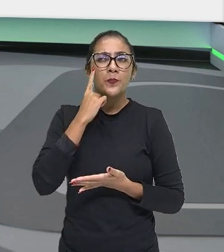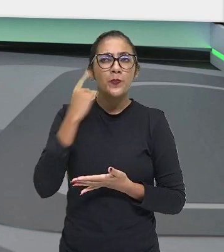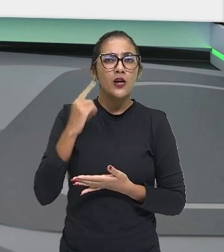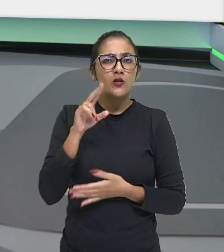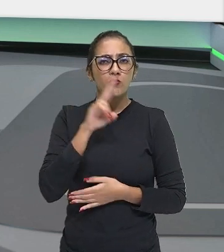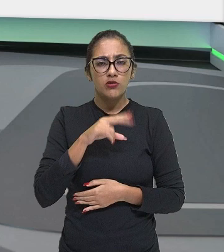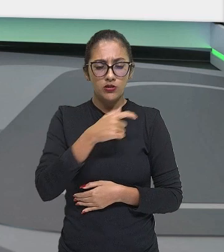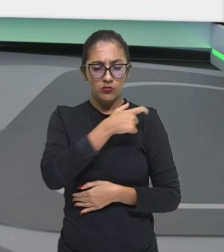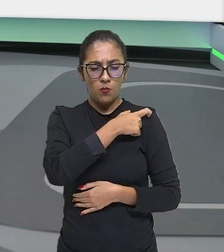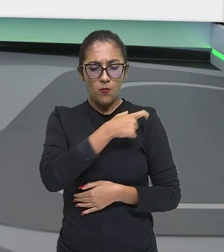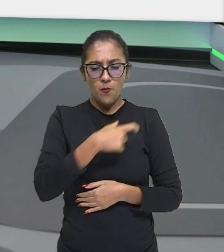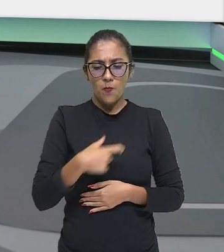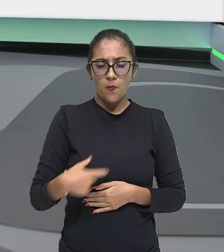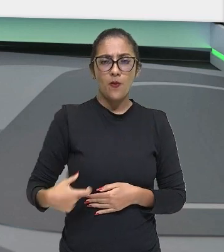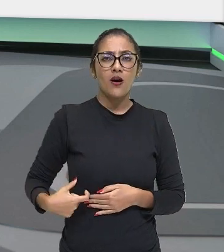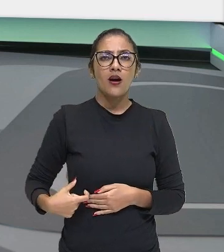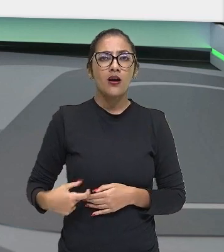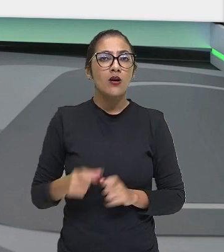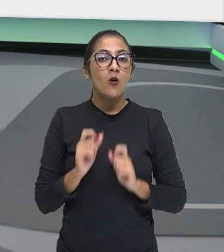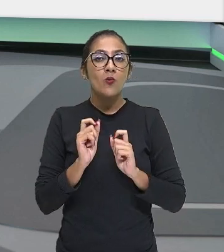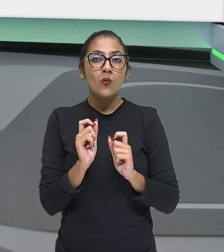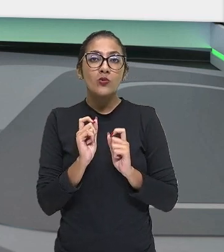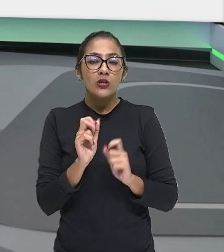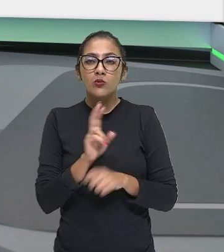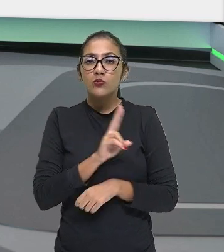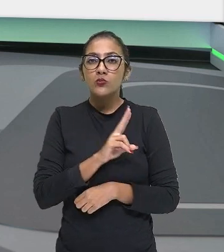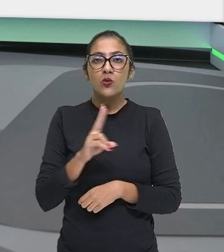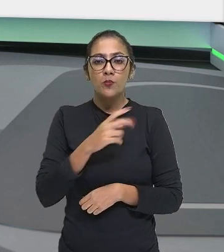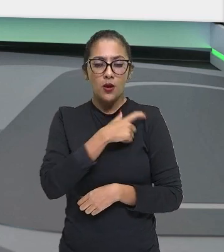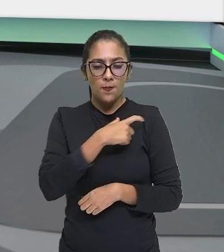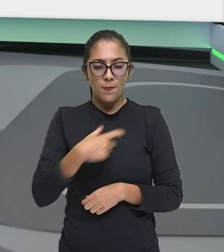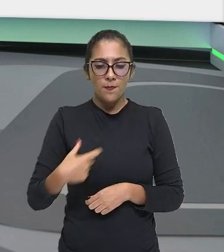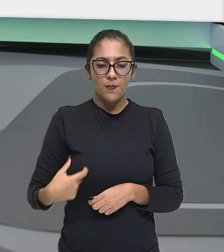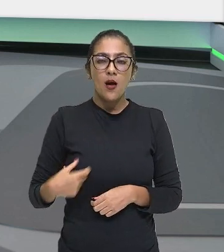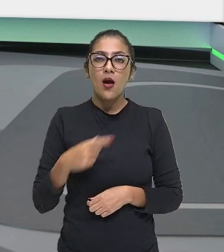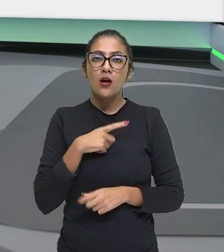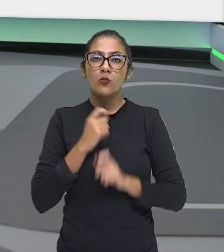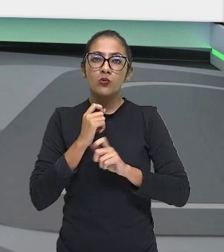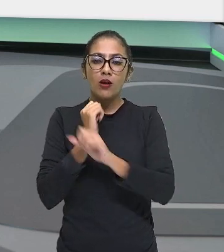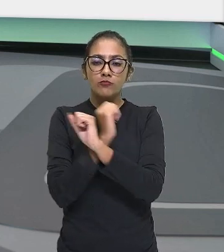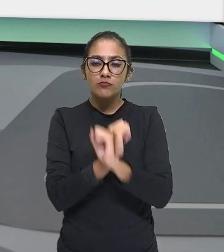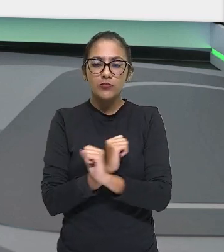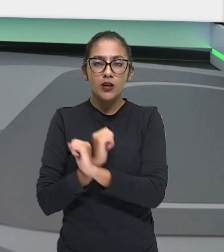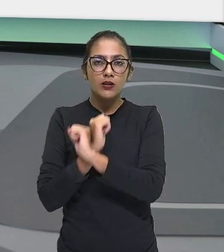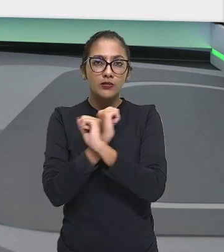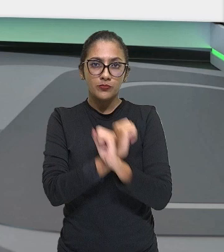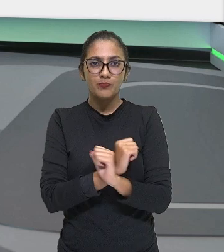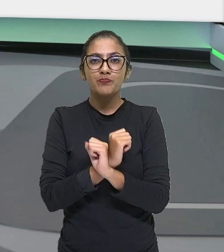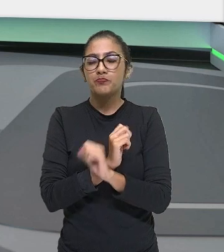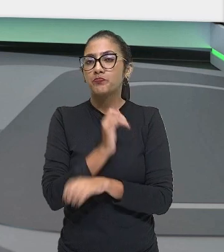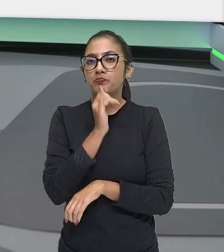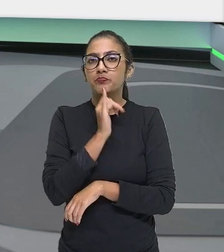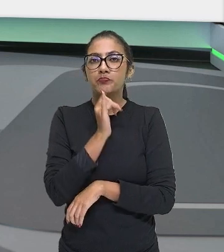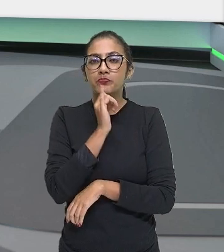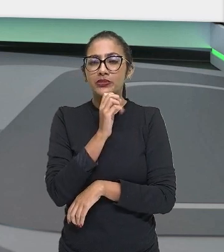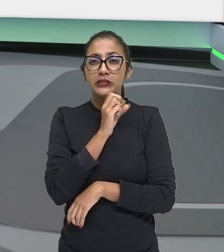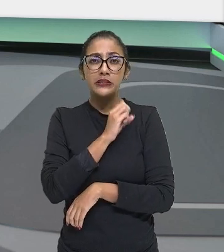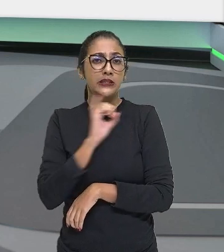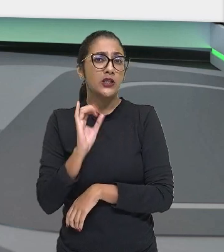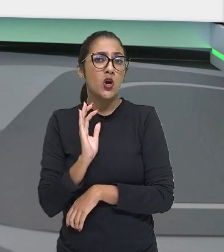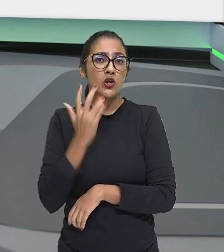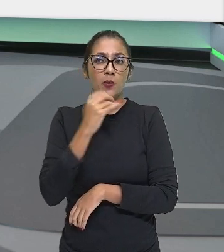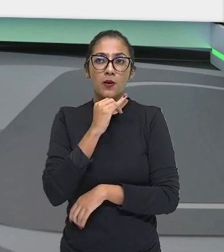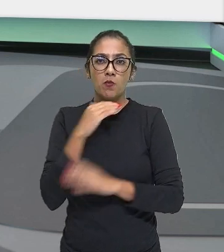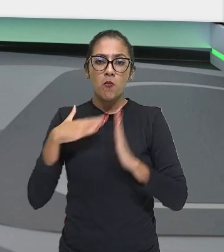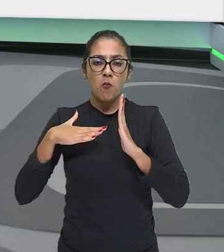é para a nossa, o nome já está dizendo, ó, cinto de segurança é para que quando aconteça